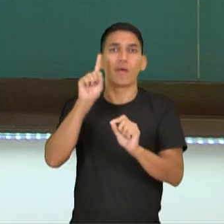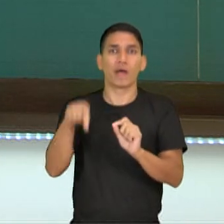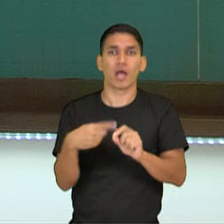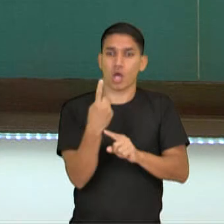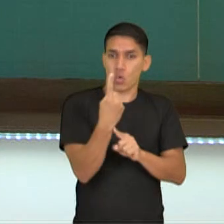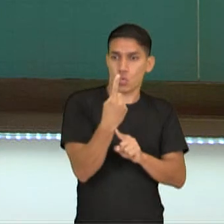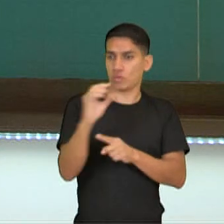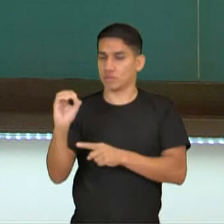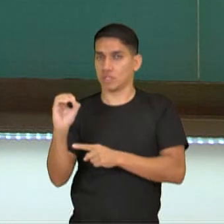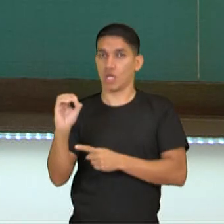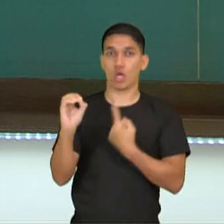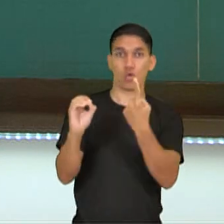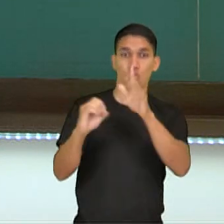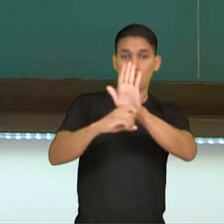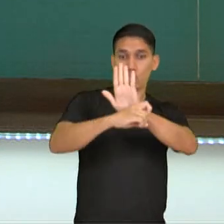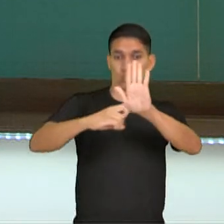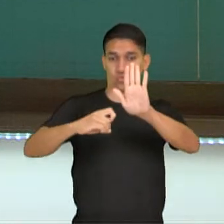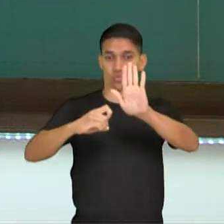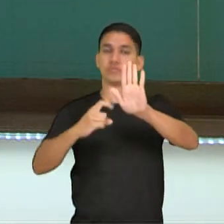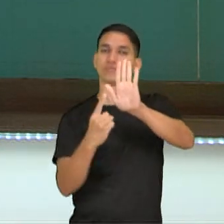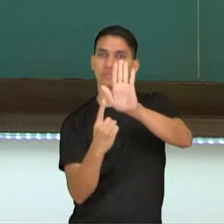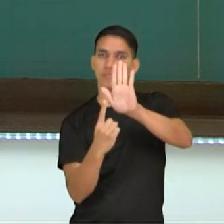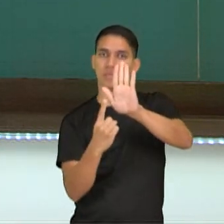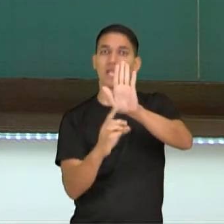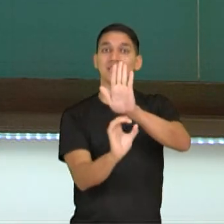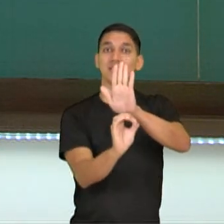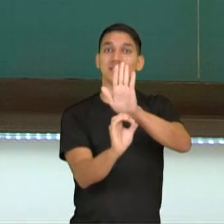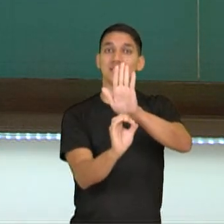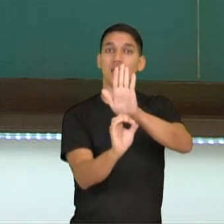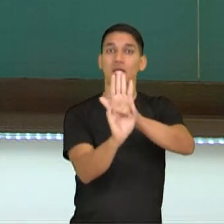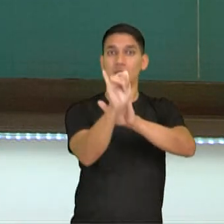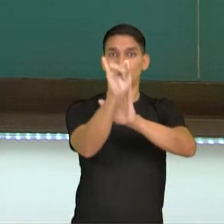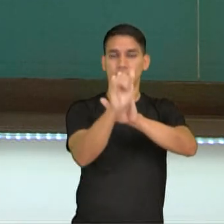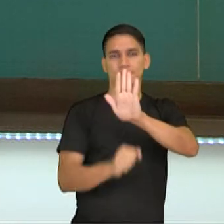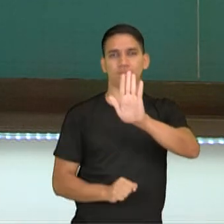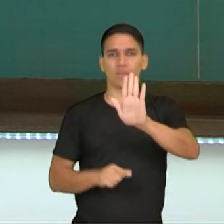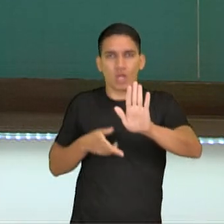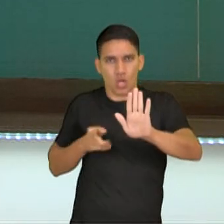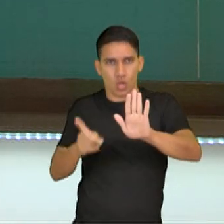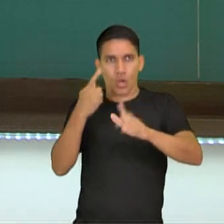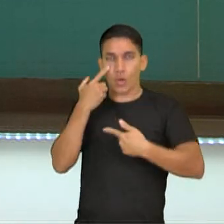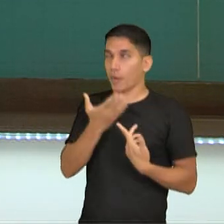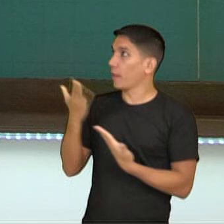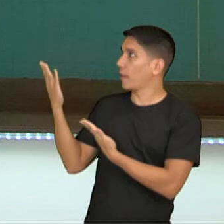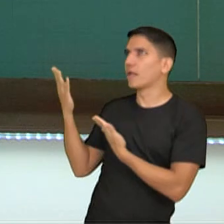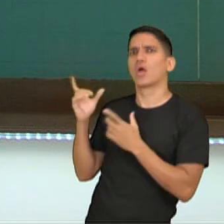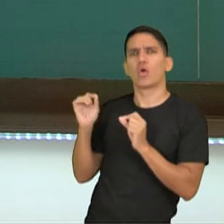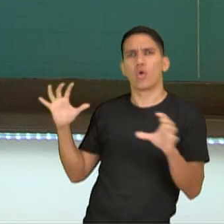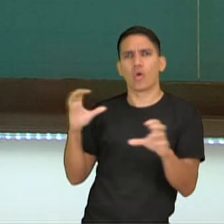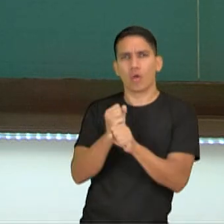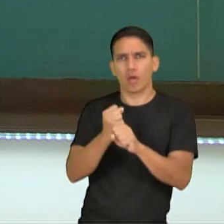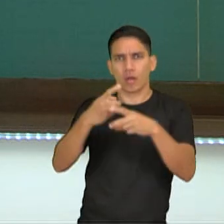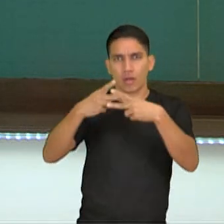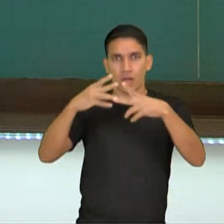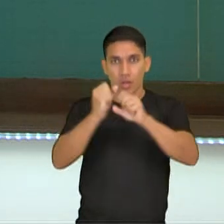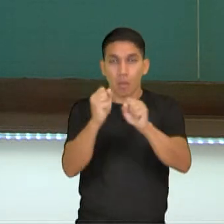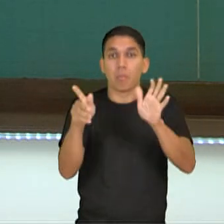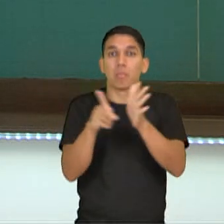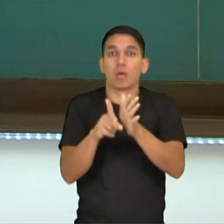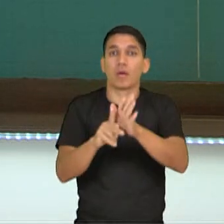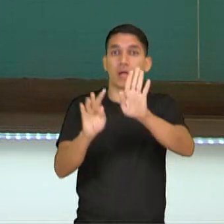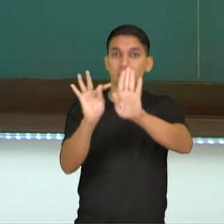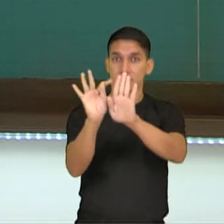para x, 0 para y. Então, continuamos com os valores notáveis agora, só que da tangente,